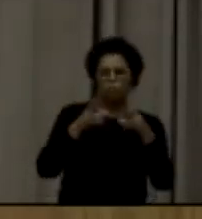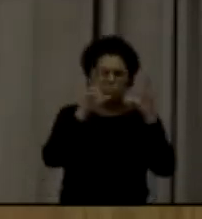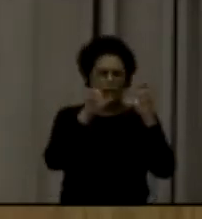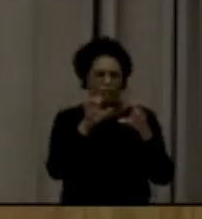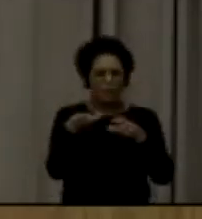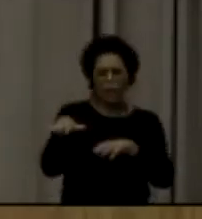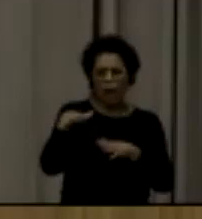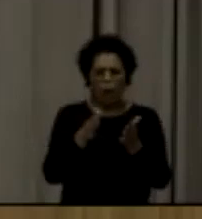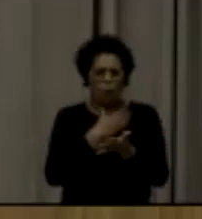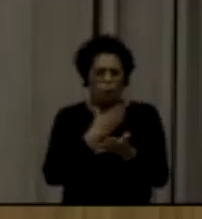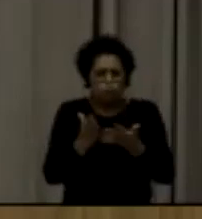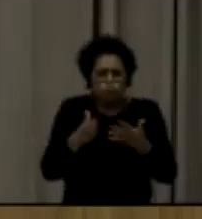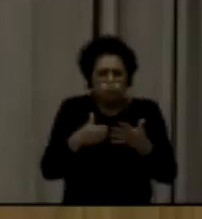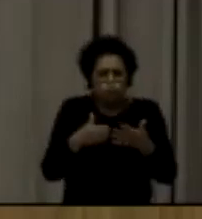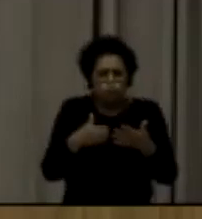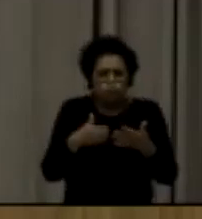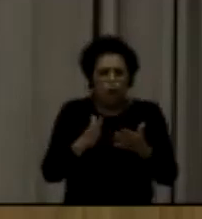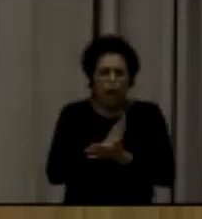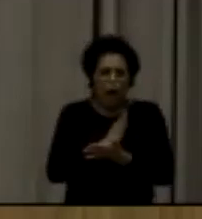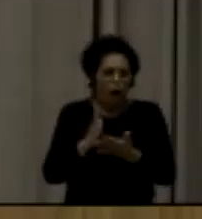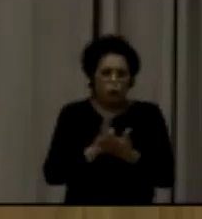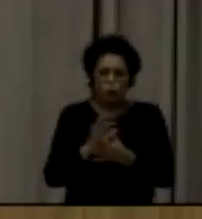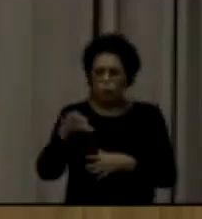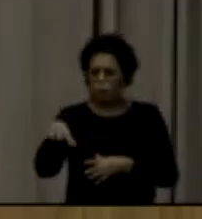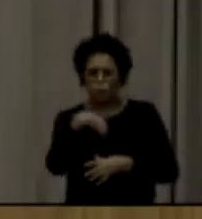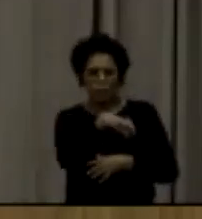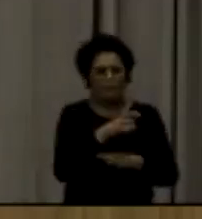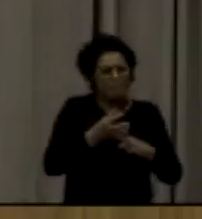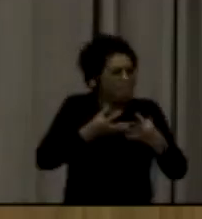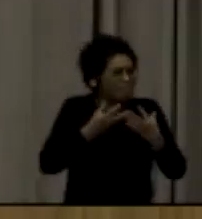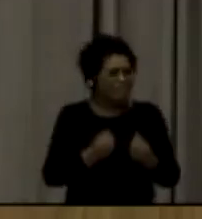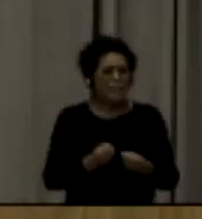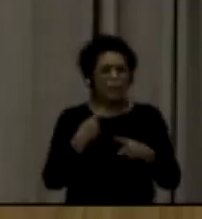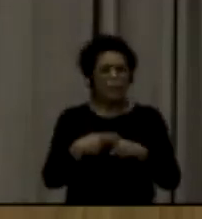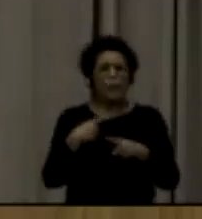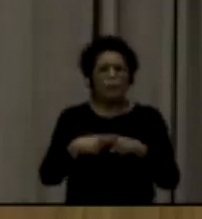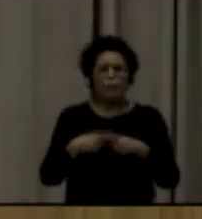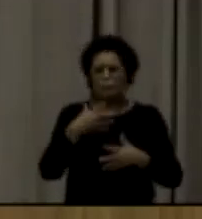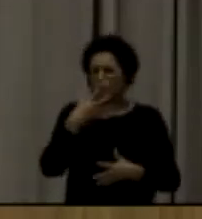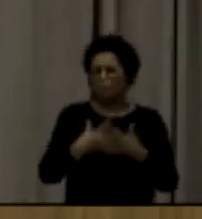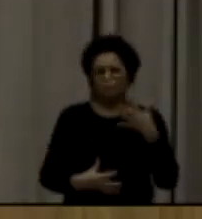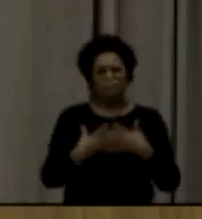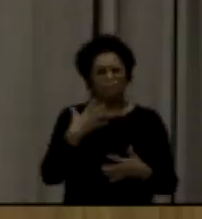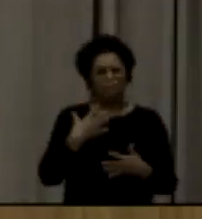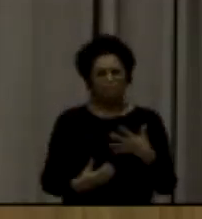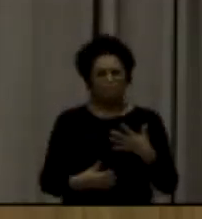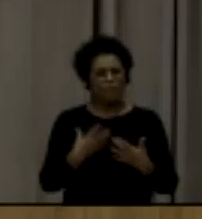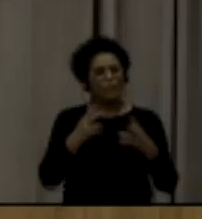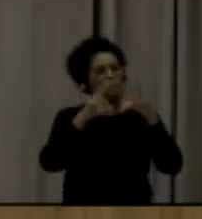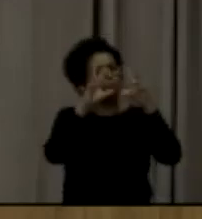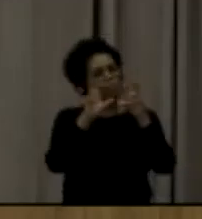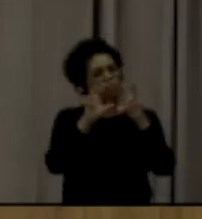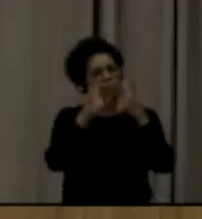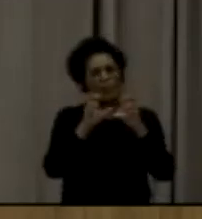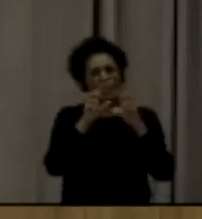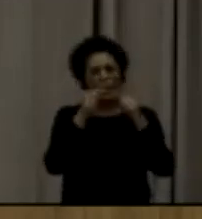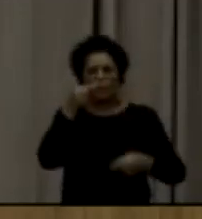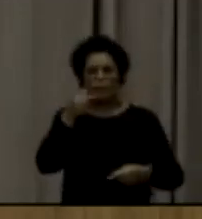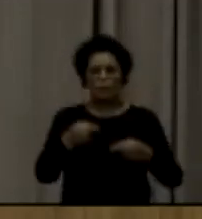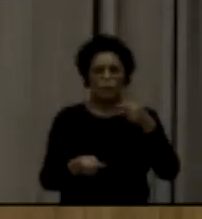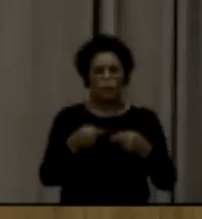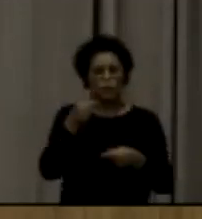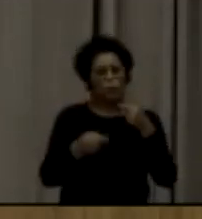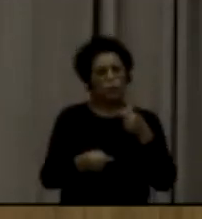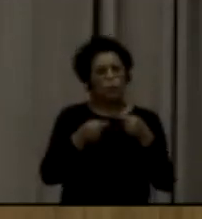é inaceitável, ou seja, porque nós temos muitos vieses, e esse é um tema que inclusive nós temos que discutir de